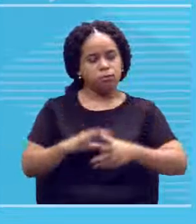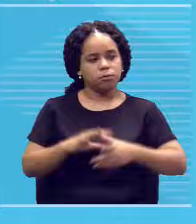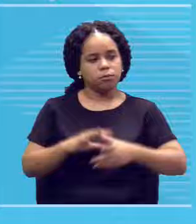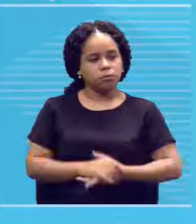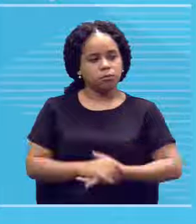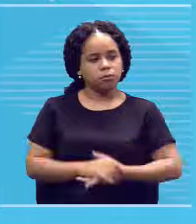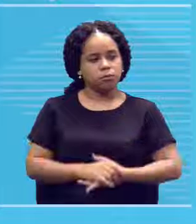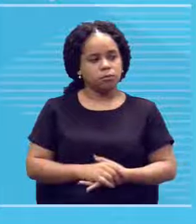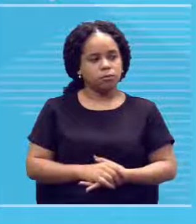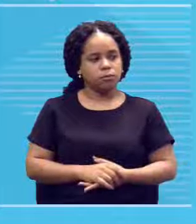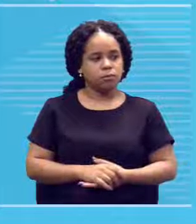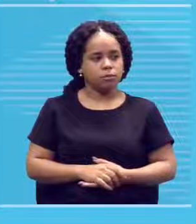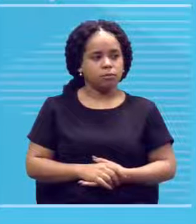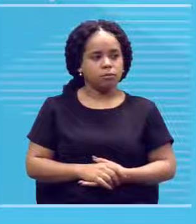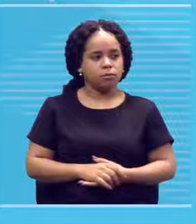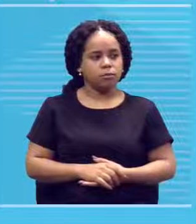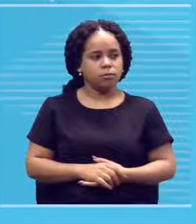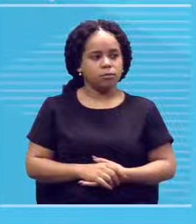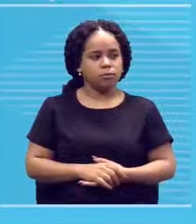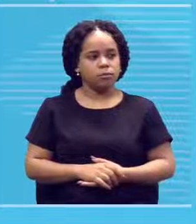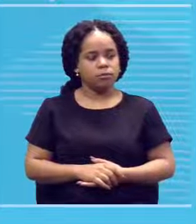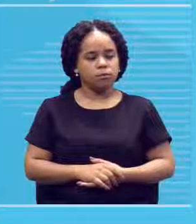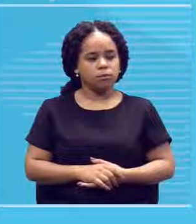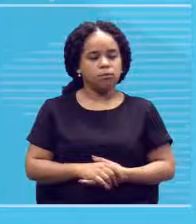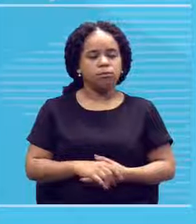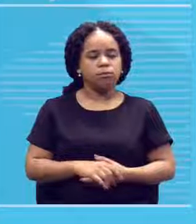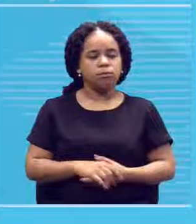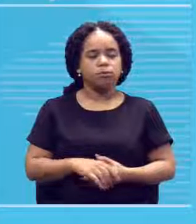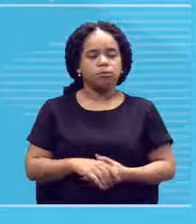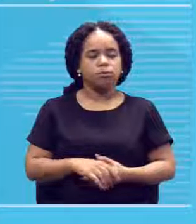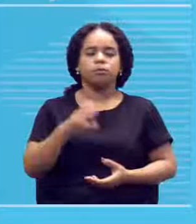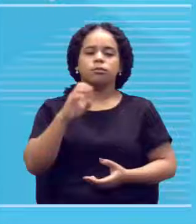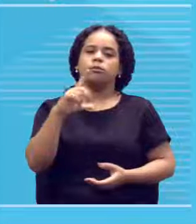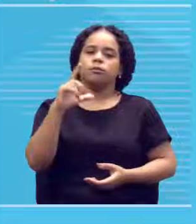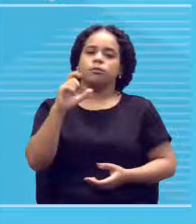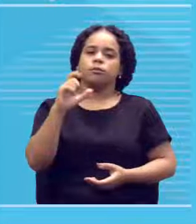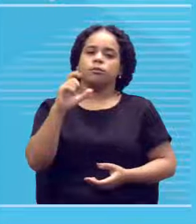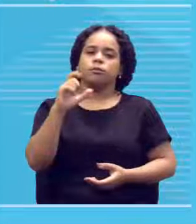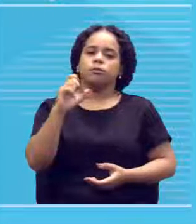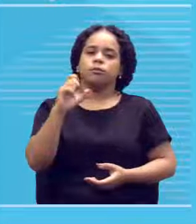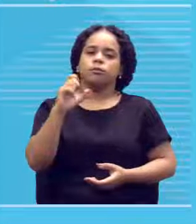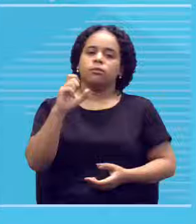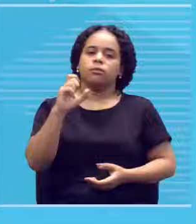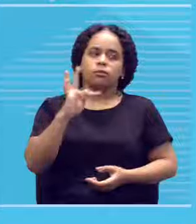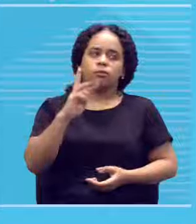leva o eletrodoméstico é